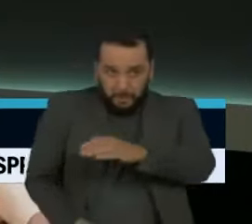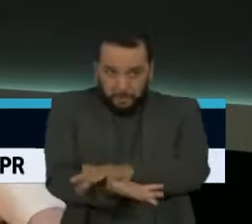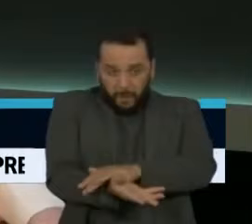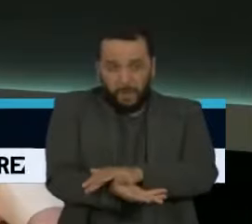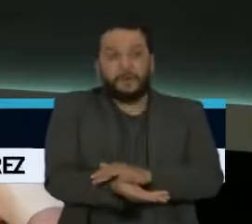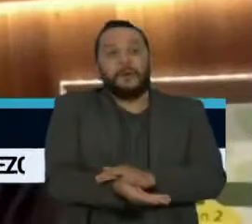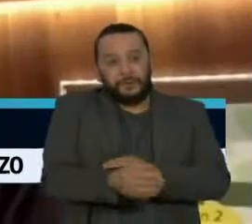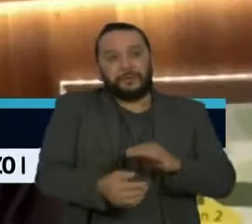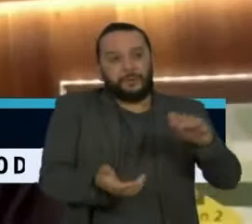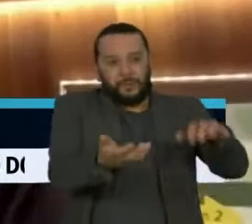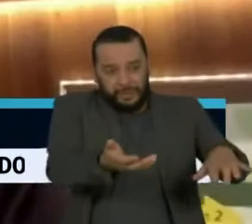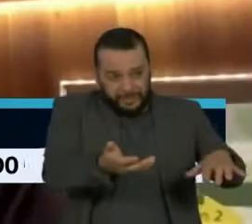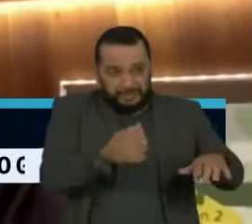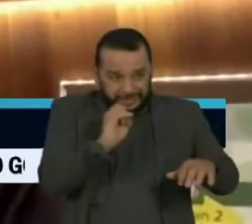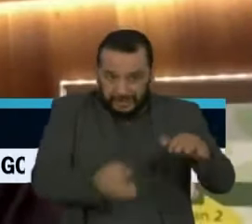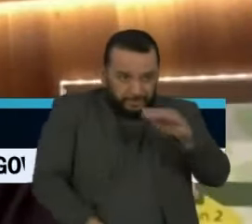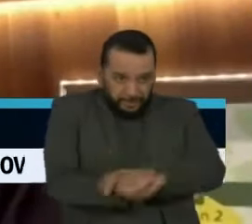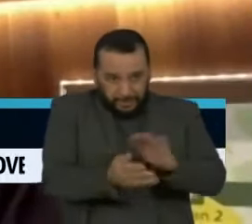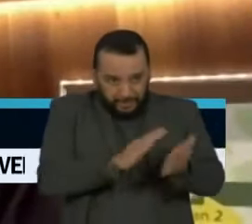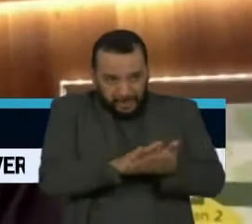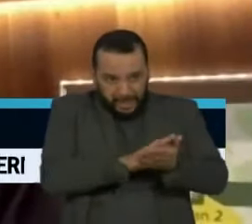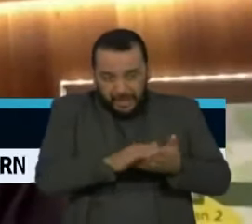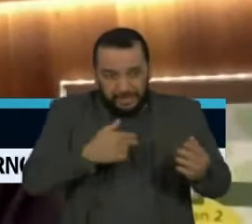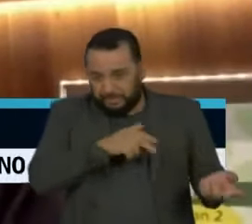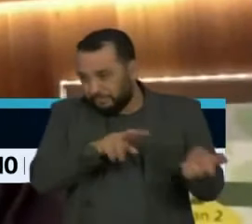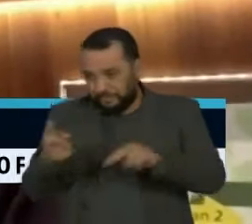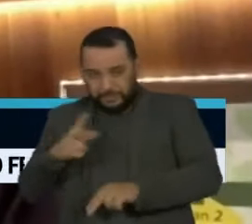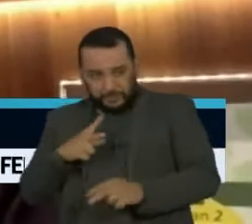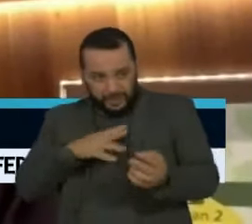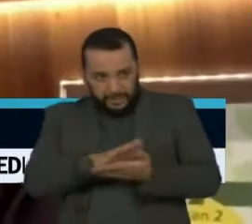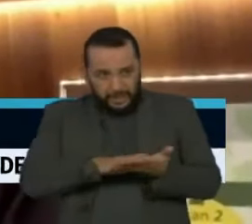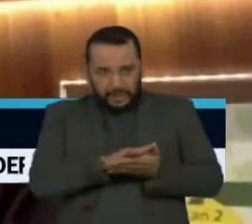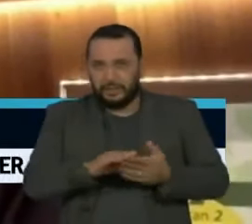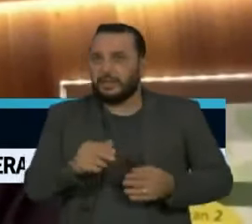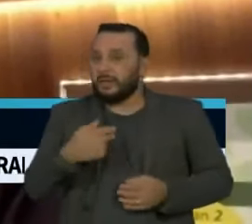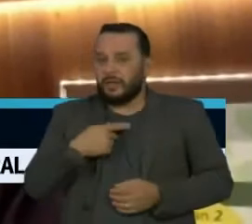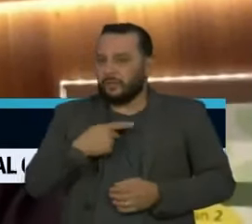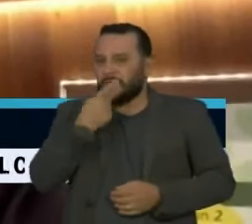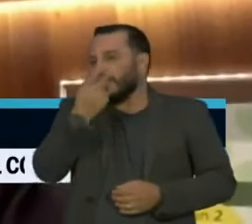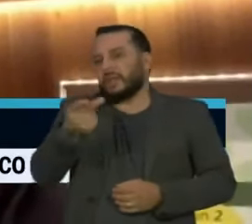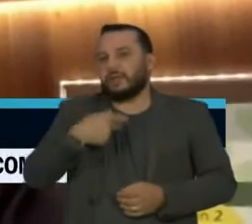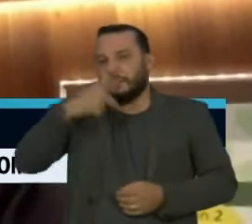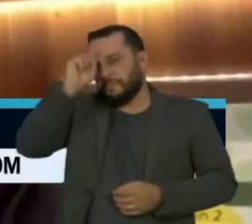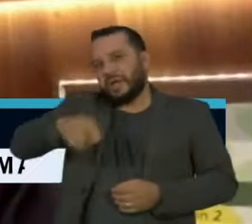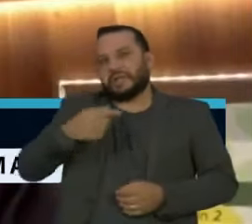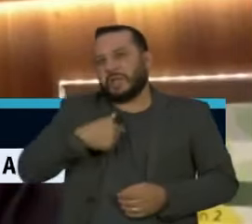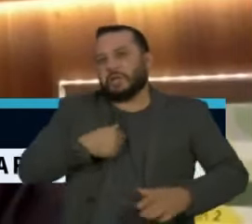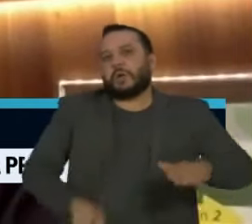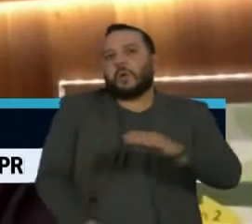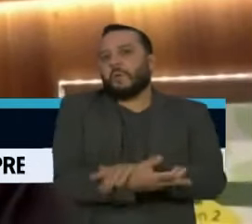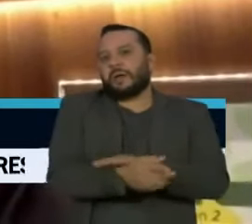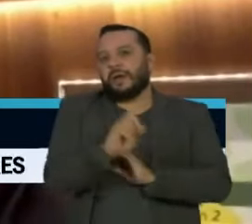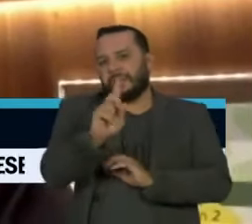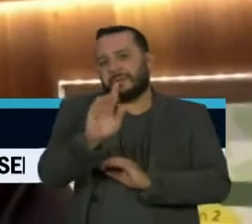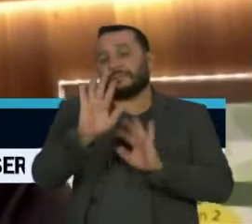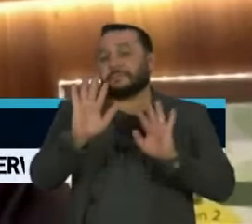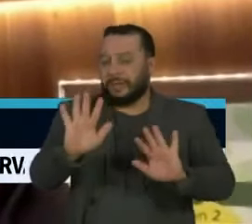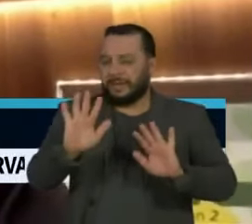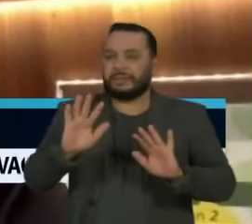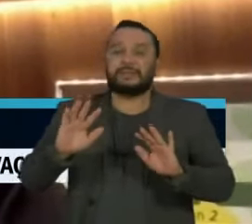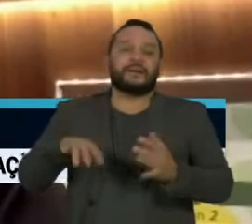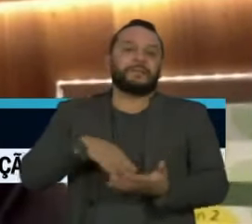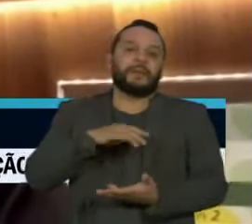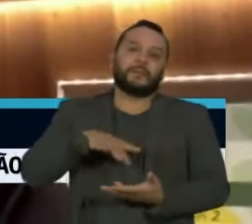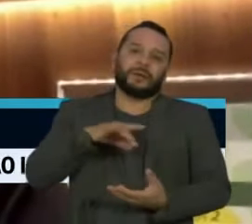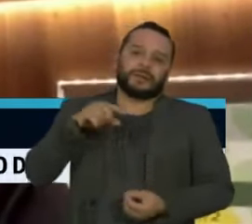agenda não avançará? Não estou dizendo que tem que comprar o Congresso. É que a democracia brasileira